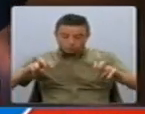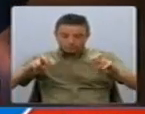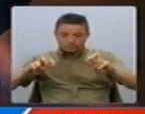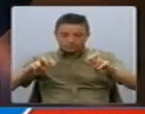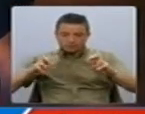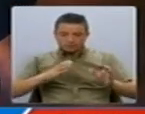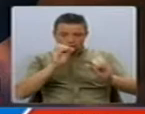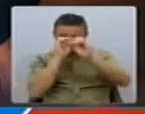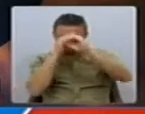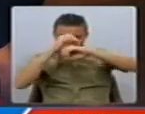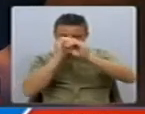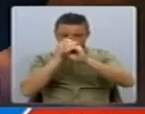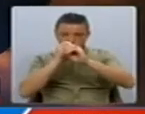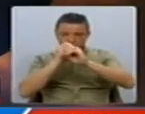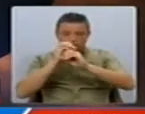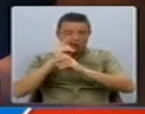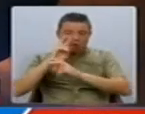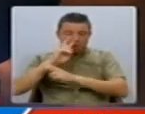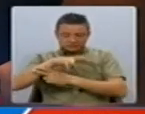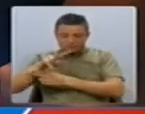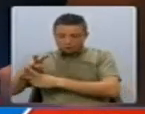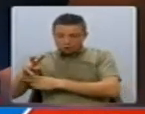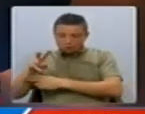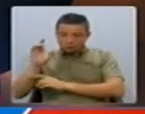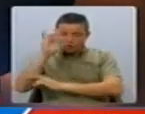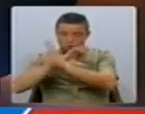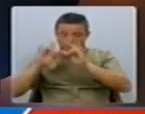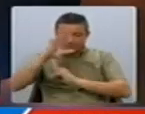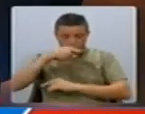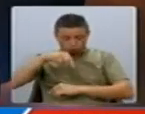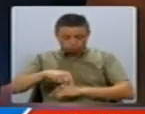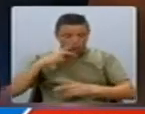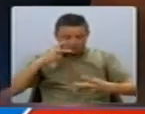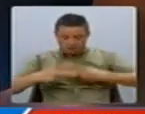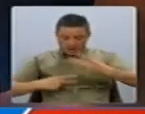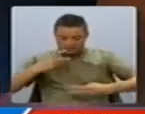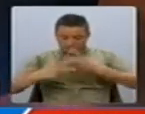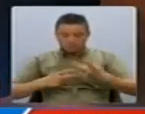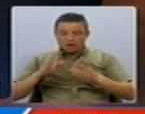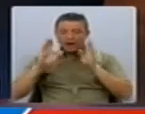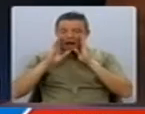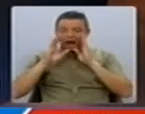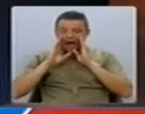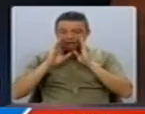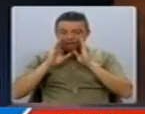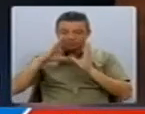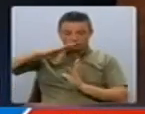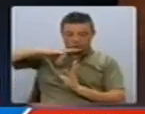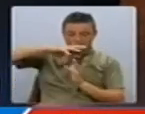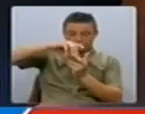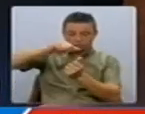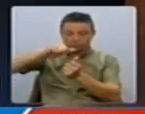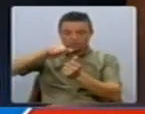grande telescópio do Observatório Europeu do Sul. Eles então analisaram com particular atenção um exoplaneta que